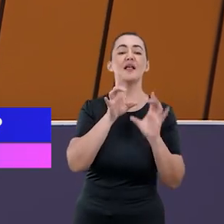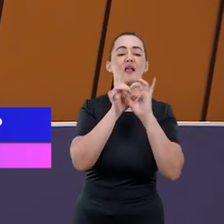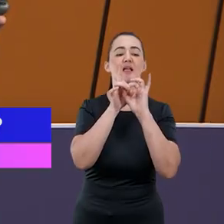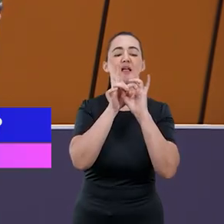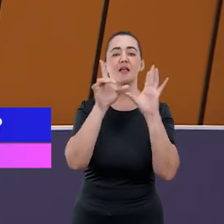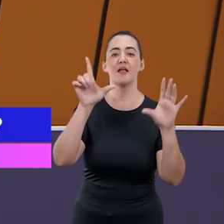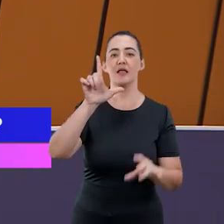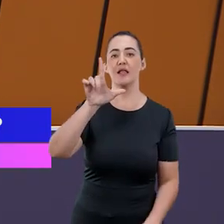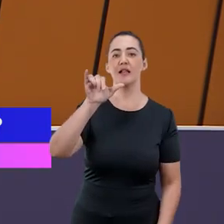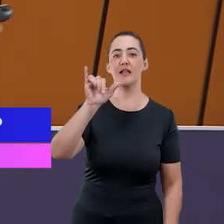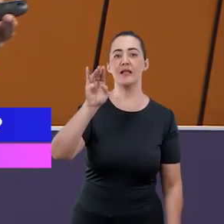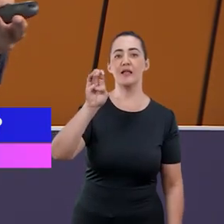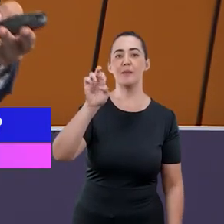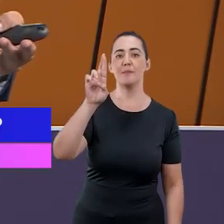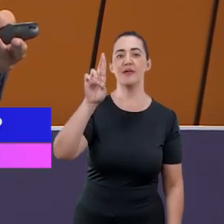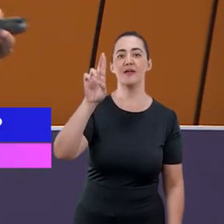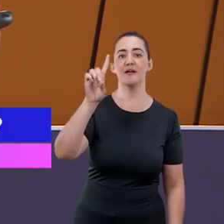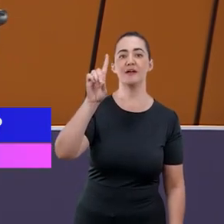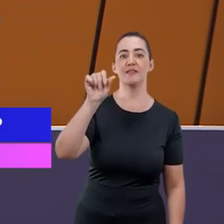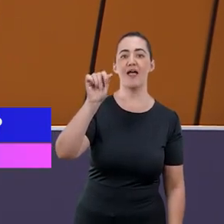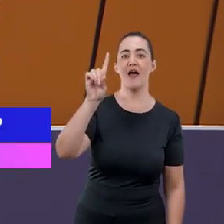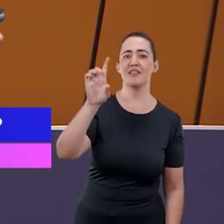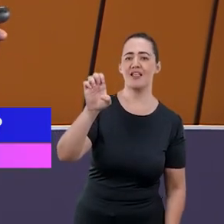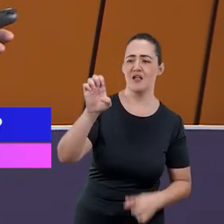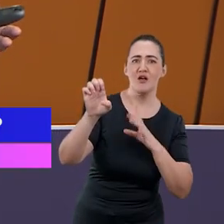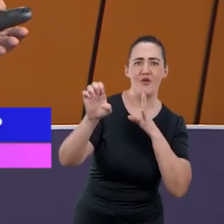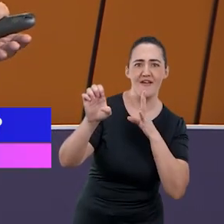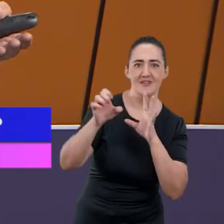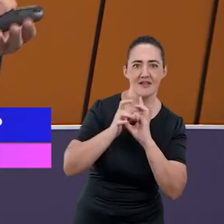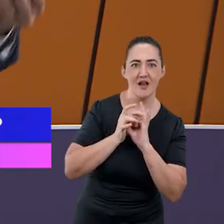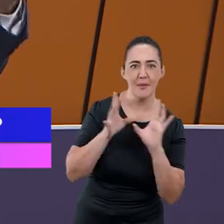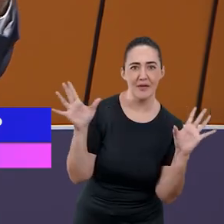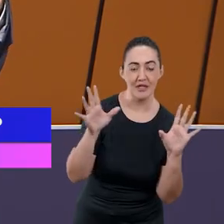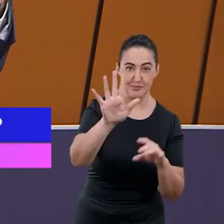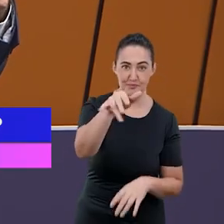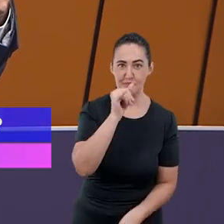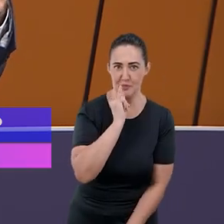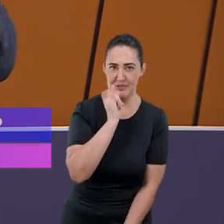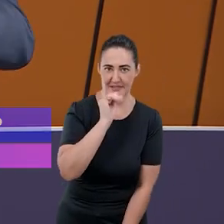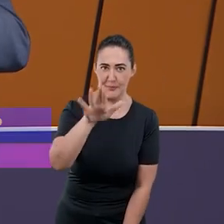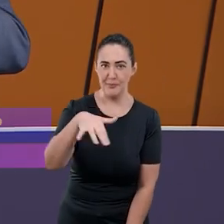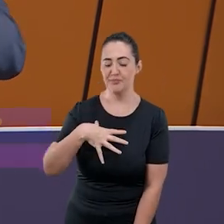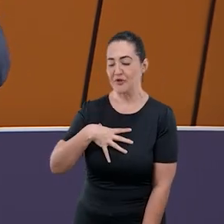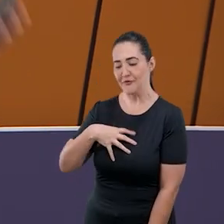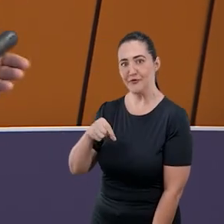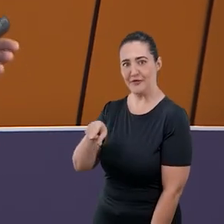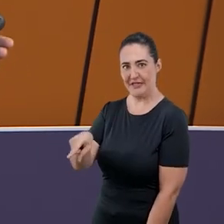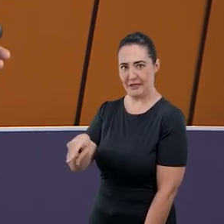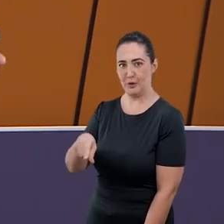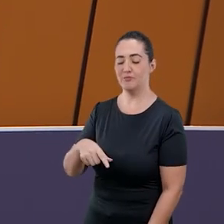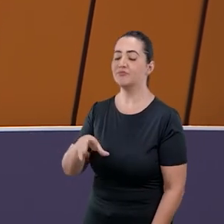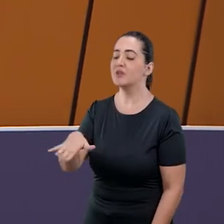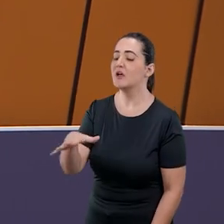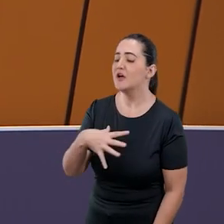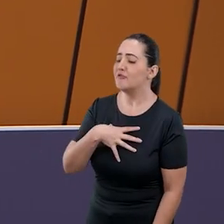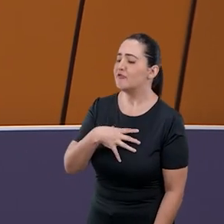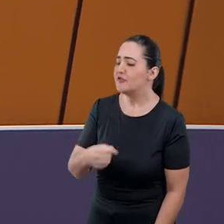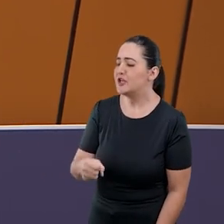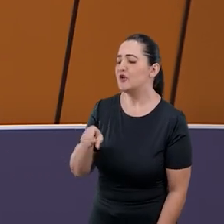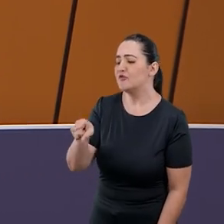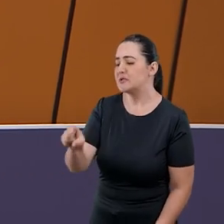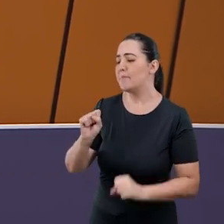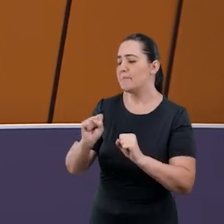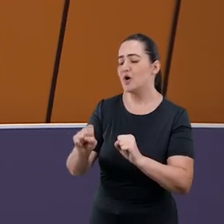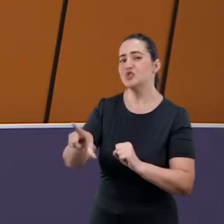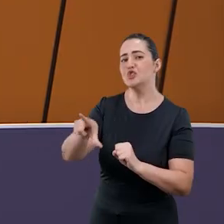escolher. Ou seja, se eu digo para minha filha, olha, filha, você pode escolher o que você quer comer hoje no almoço, mas só tem